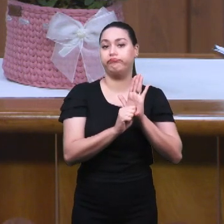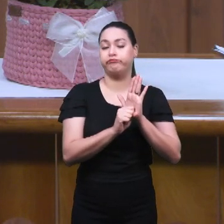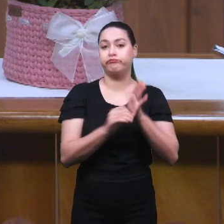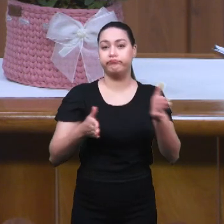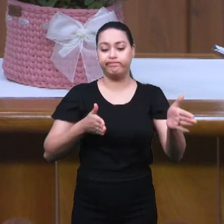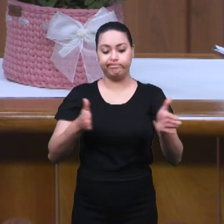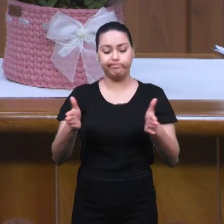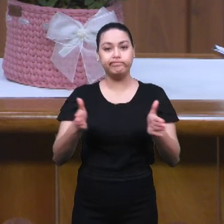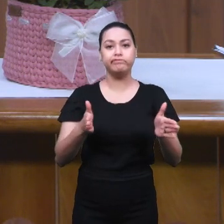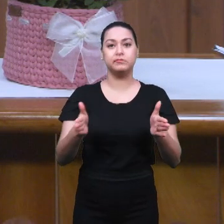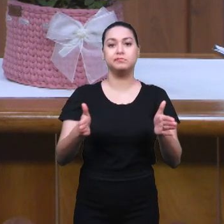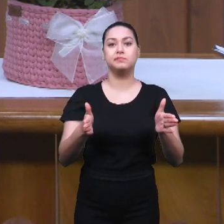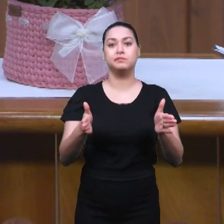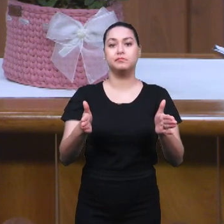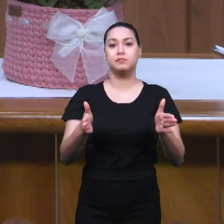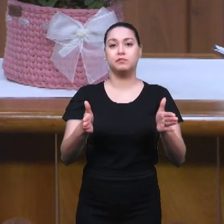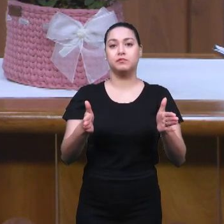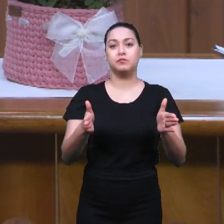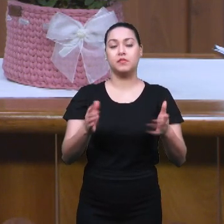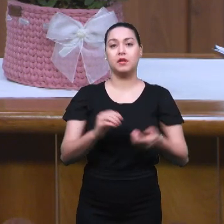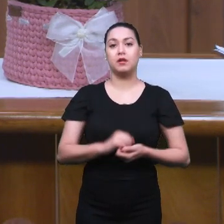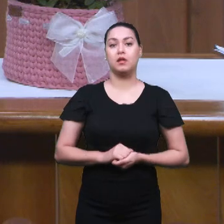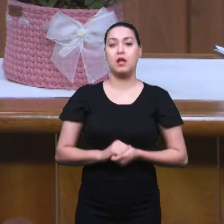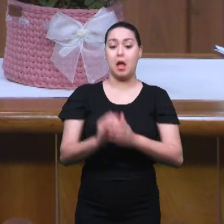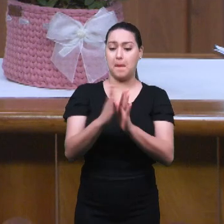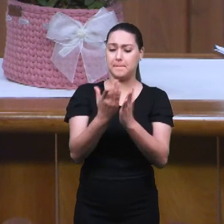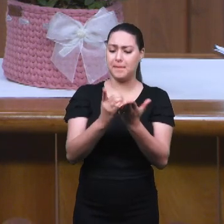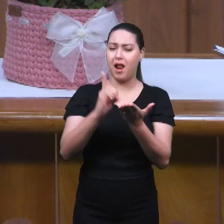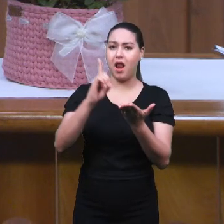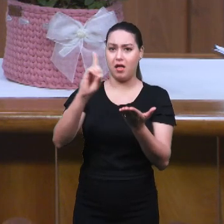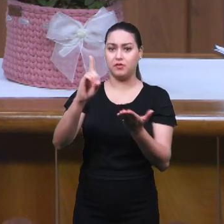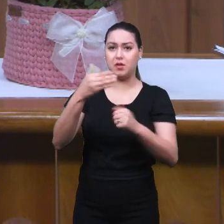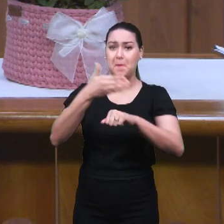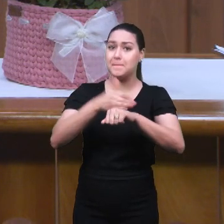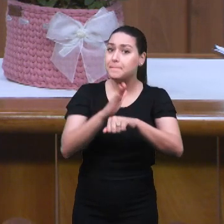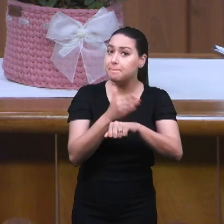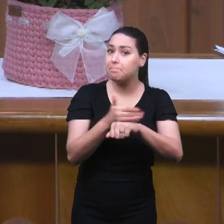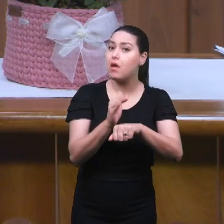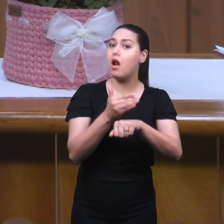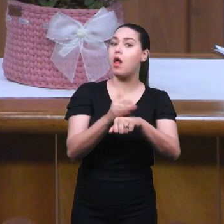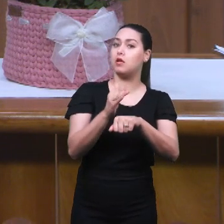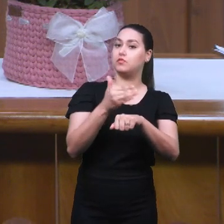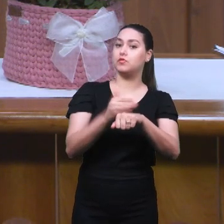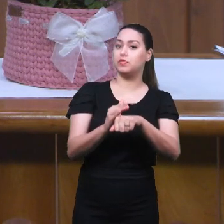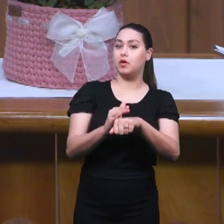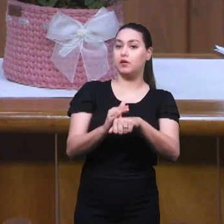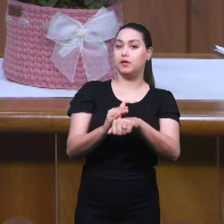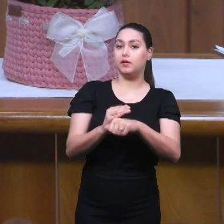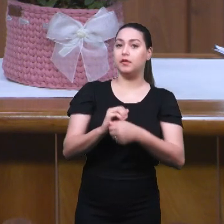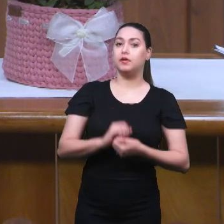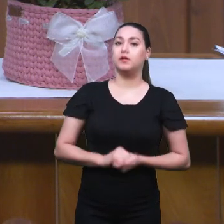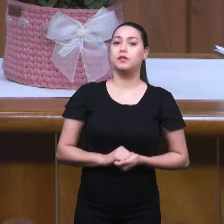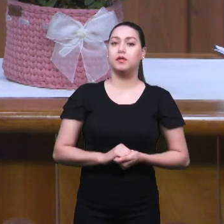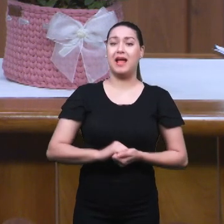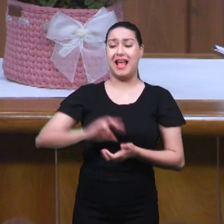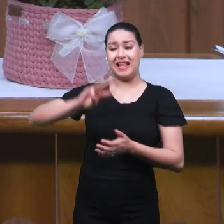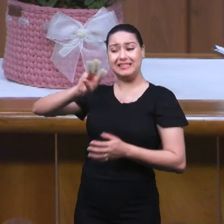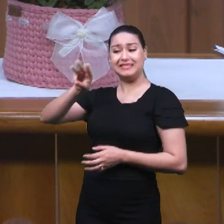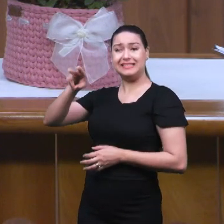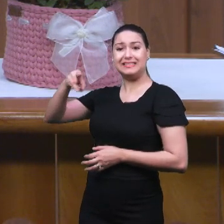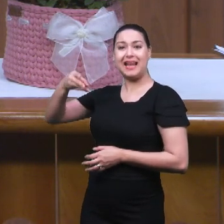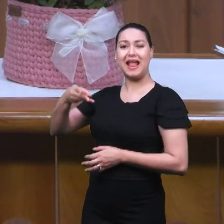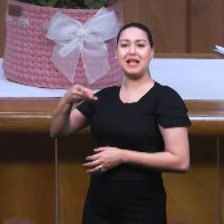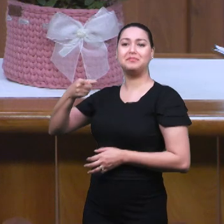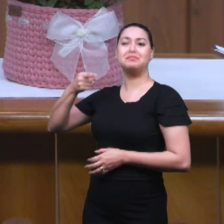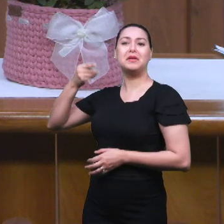vivendo uma palavra prática, uma palavra que foi mencionada há 3.000 anos